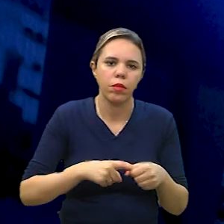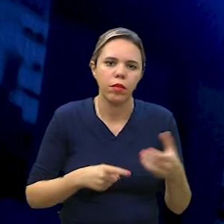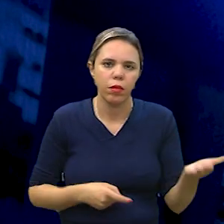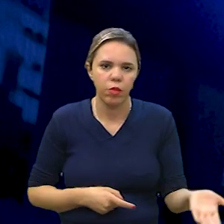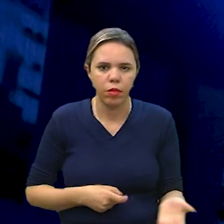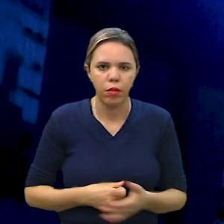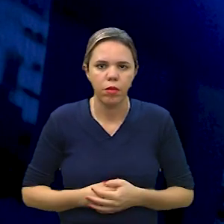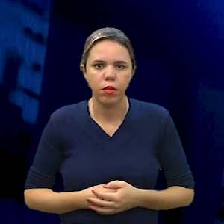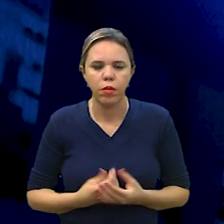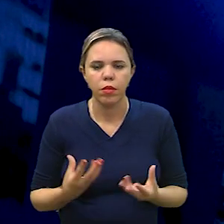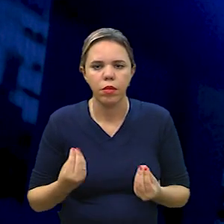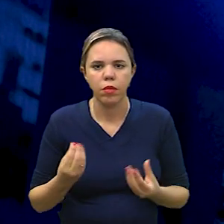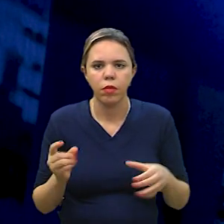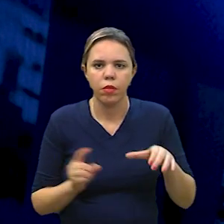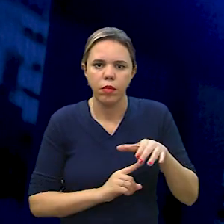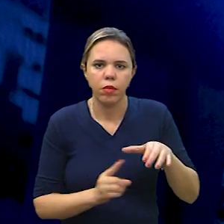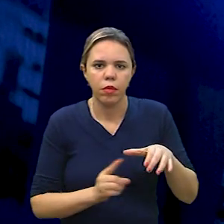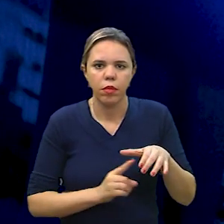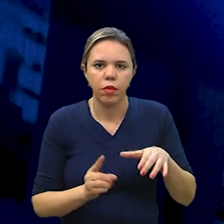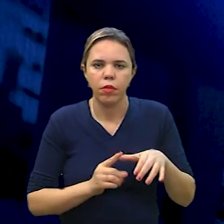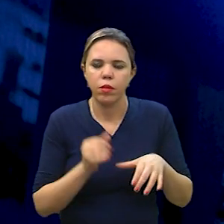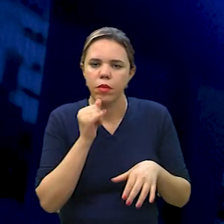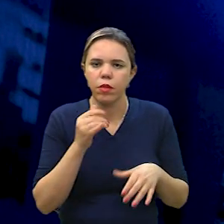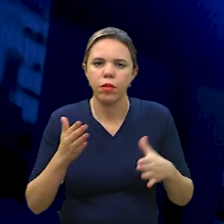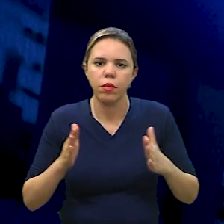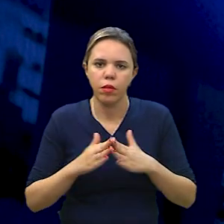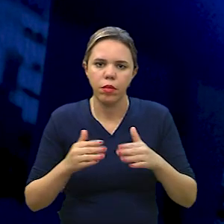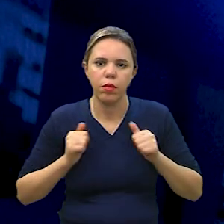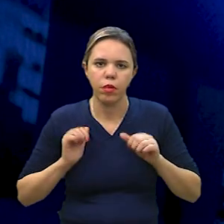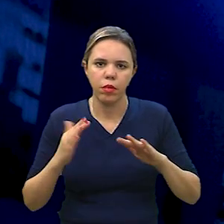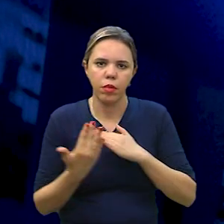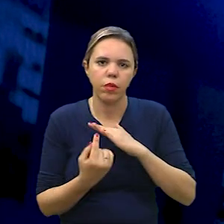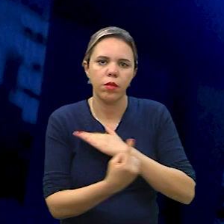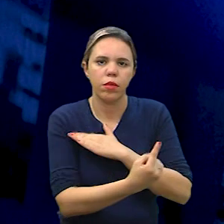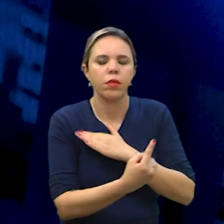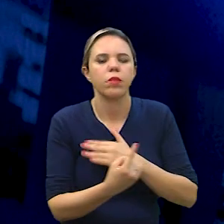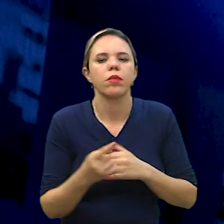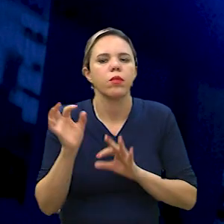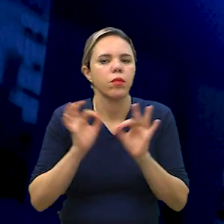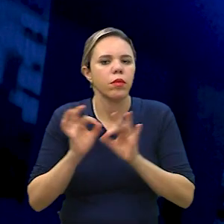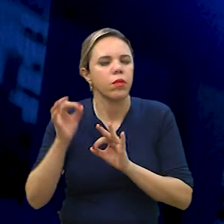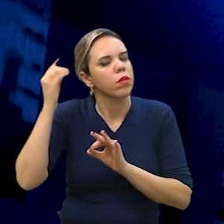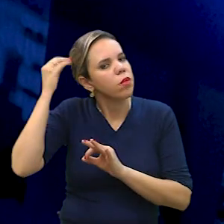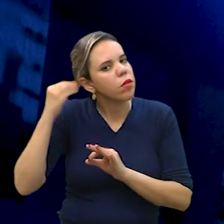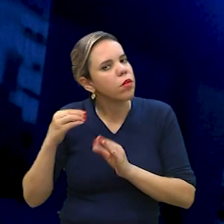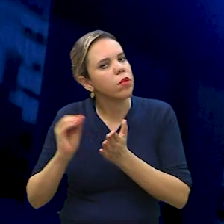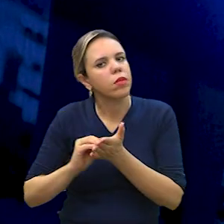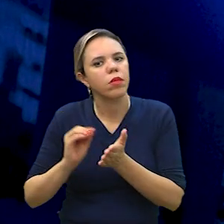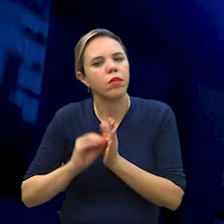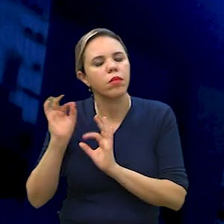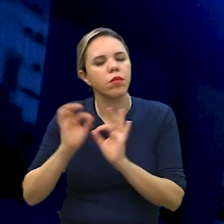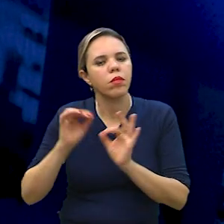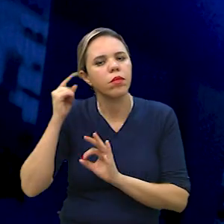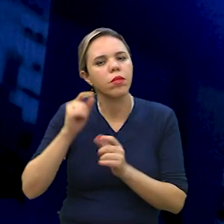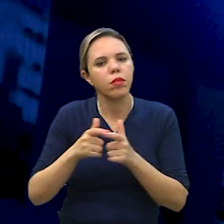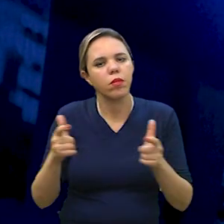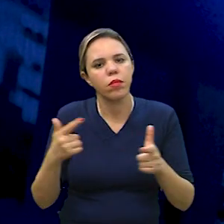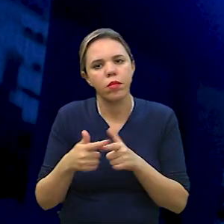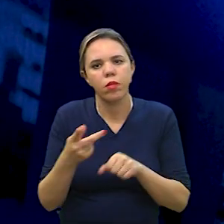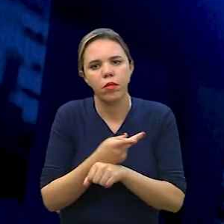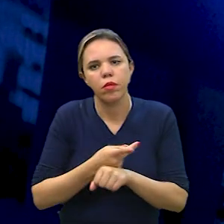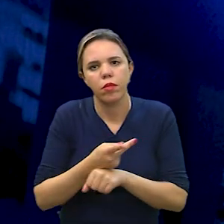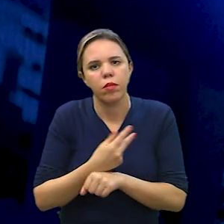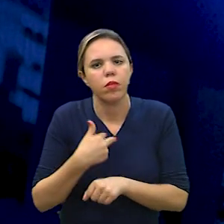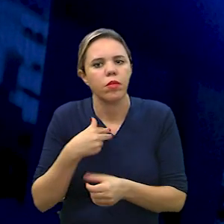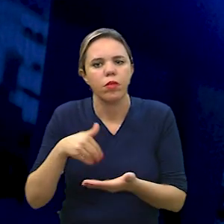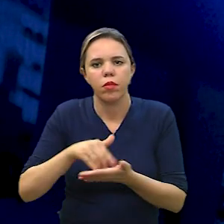retorno muitos clientes que ficaram em casa na quarentena, ficaram sem arrumar o cabelo e que ia haver uma grande